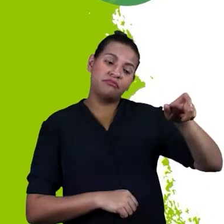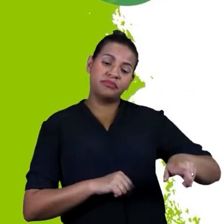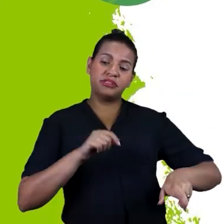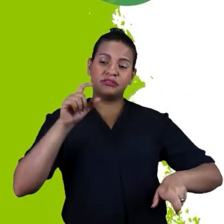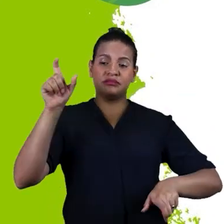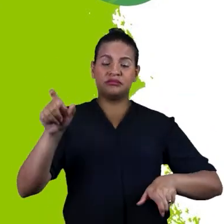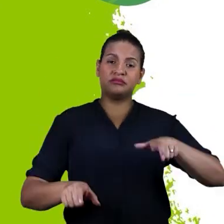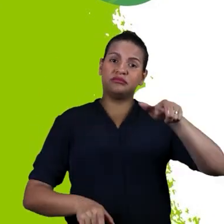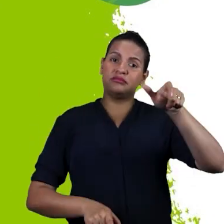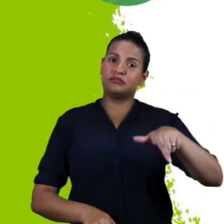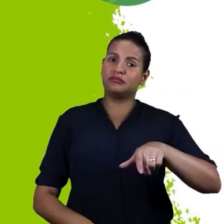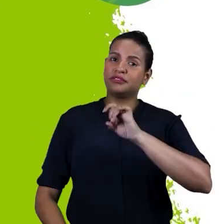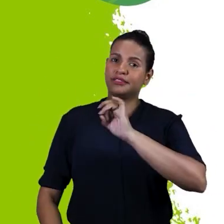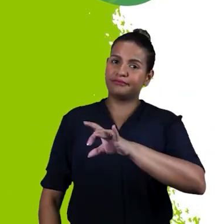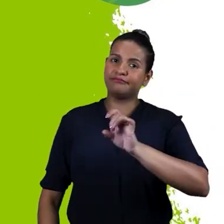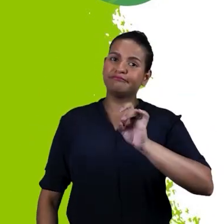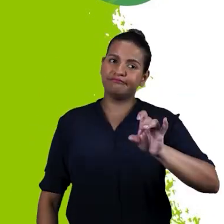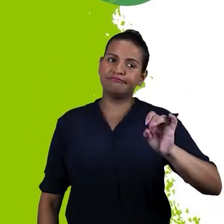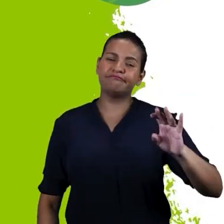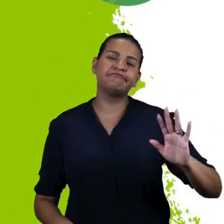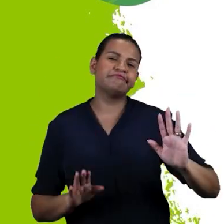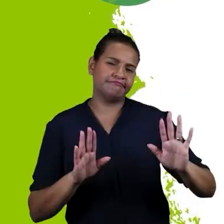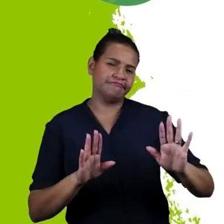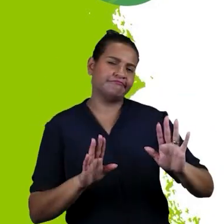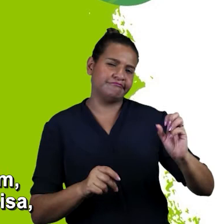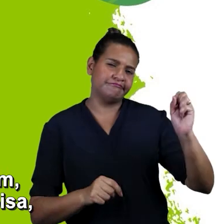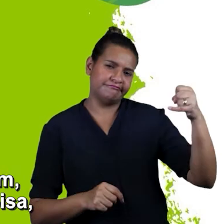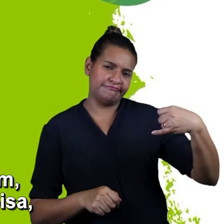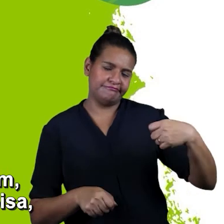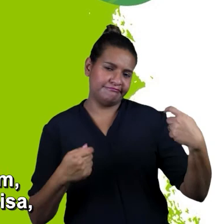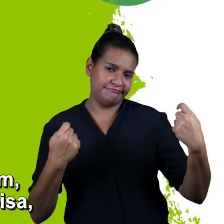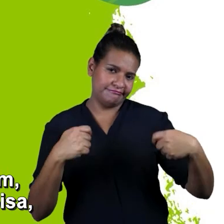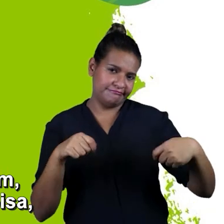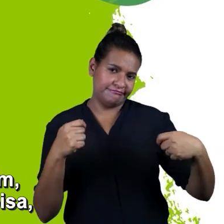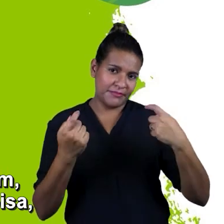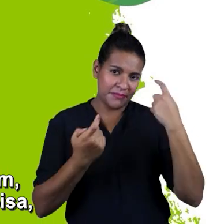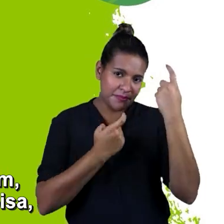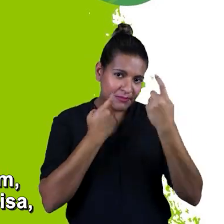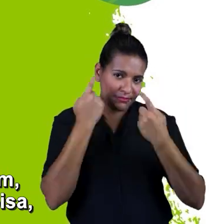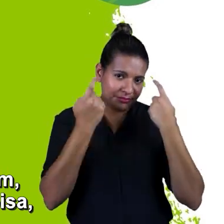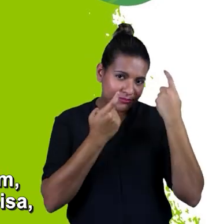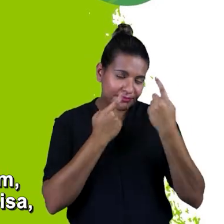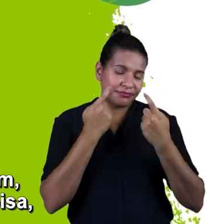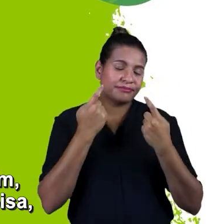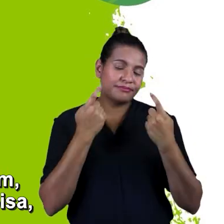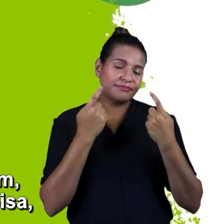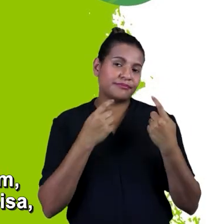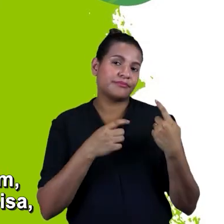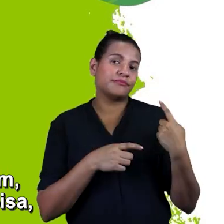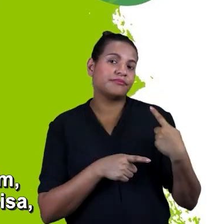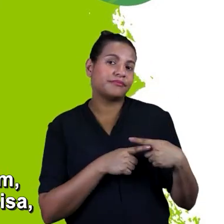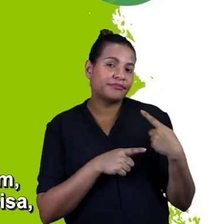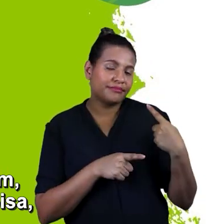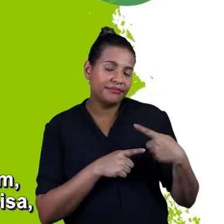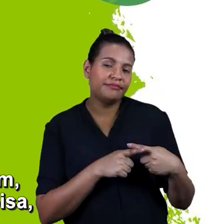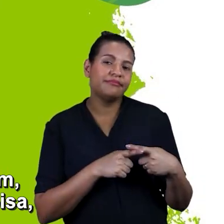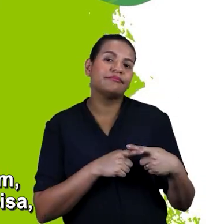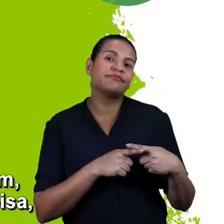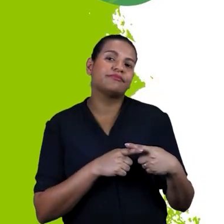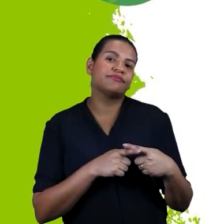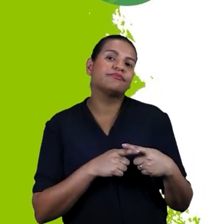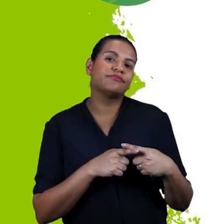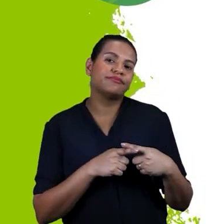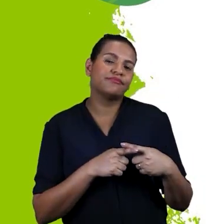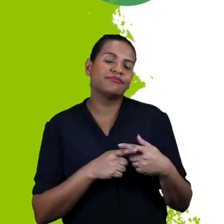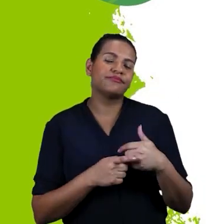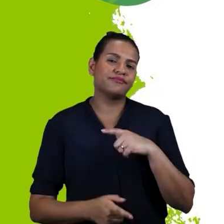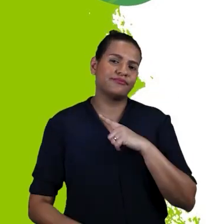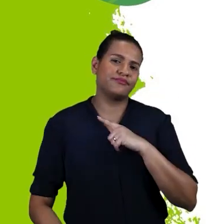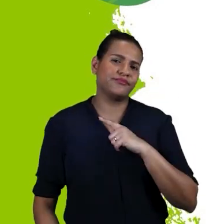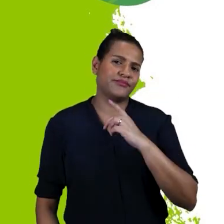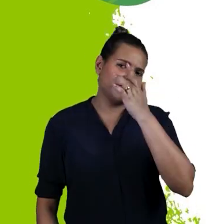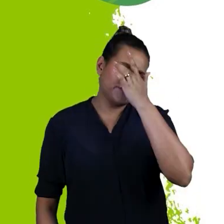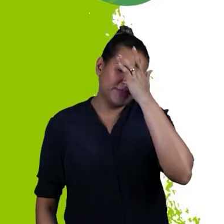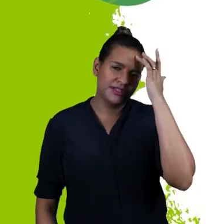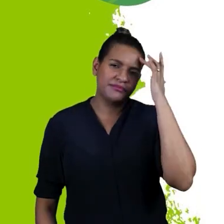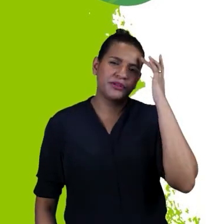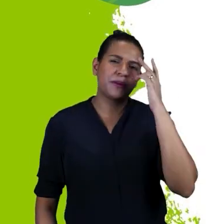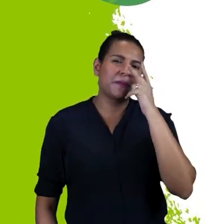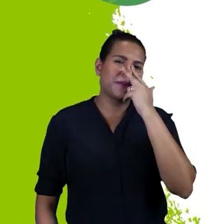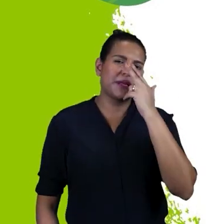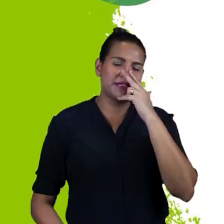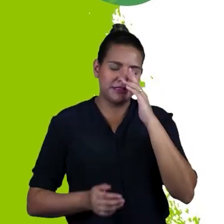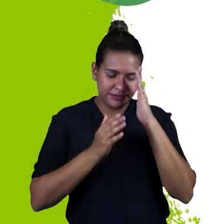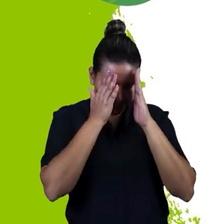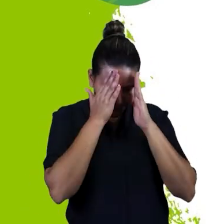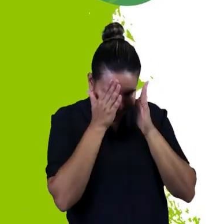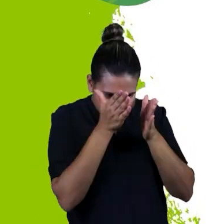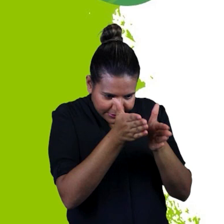Então, eu não sei, eu acho que vai de pessoa para pessoa, mas eu acho que a gente precisa sim se preocupar com esse tipo de coisa, porque a gente está